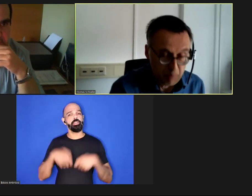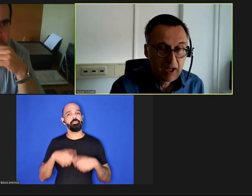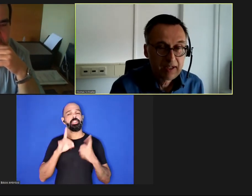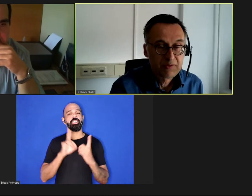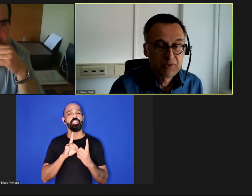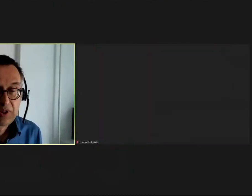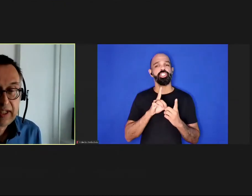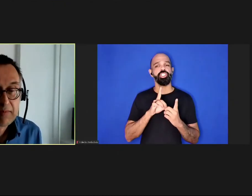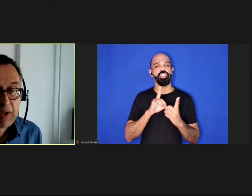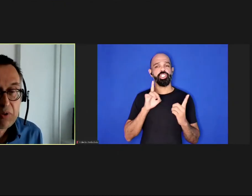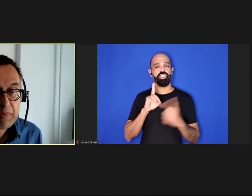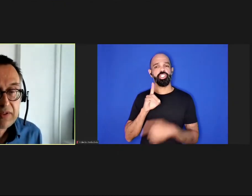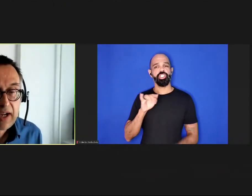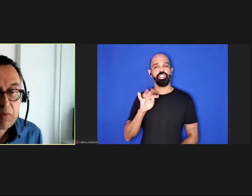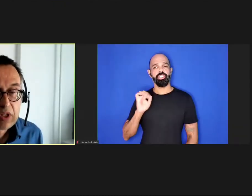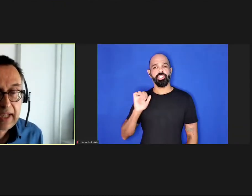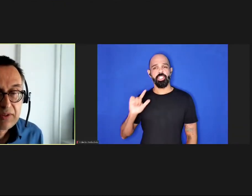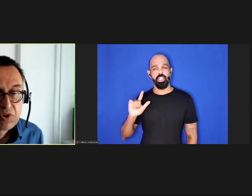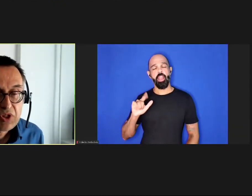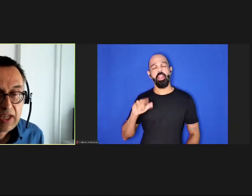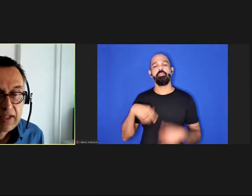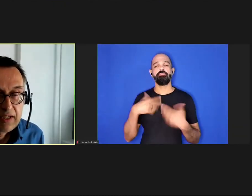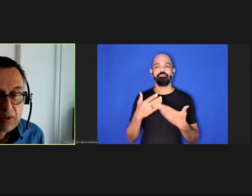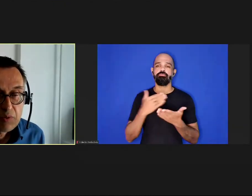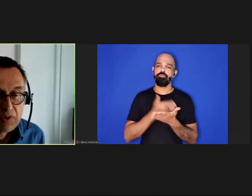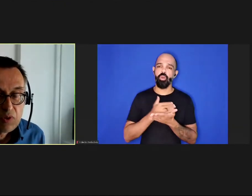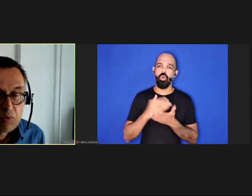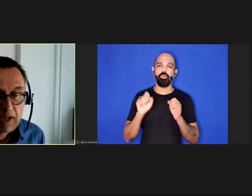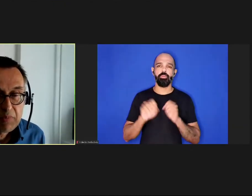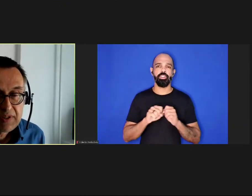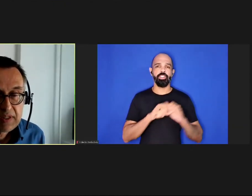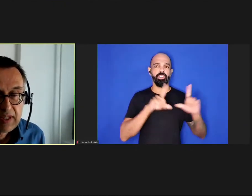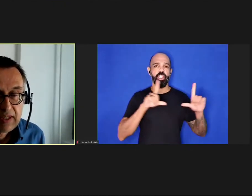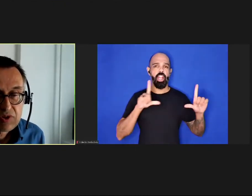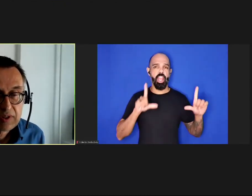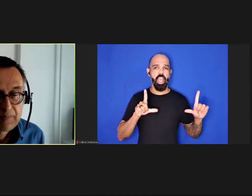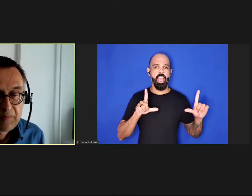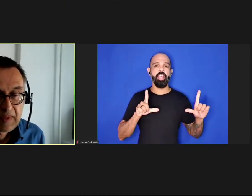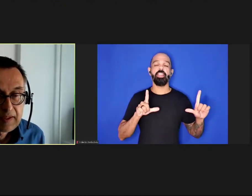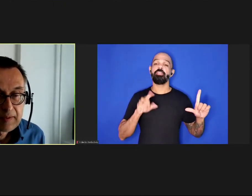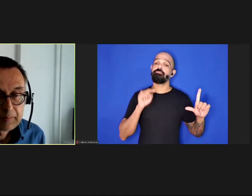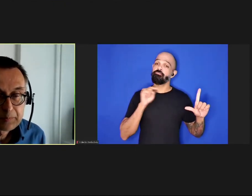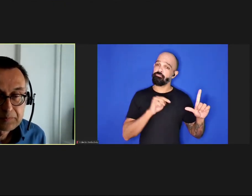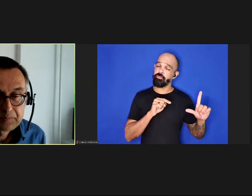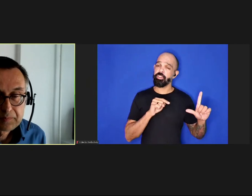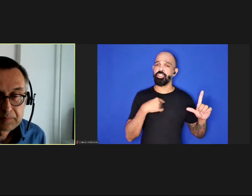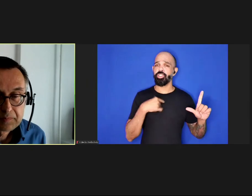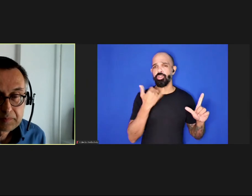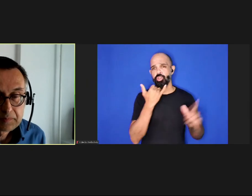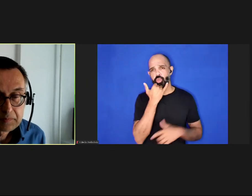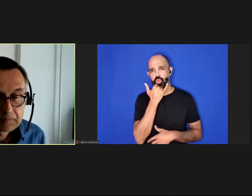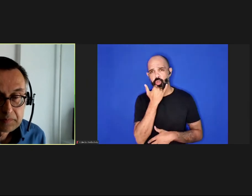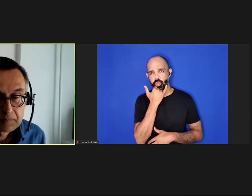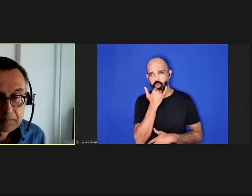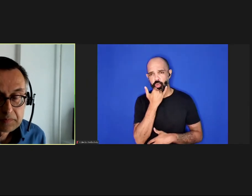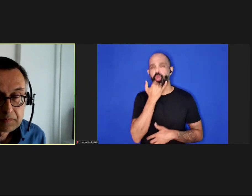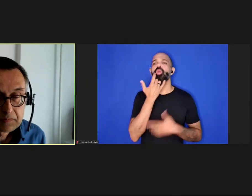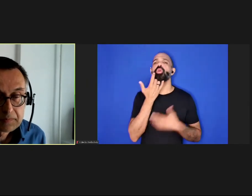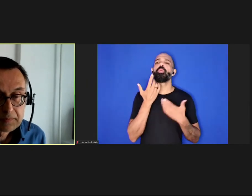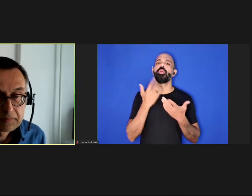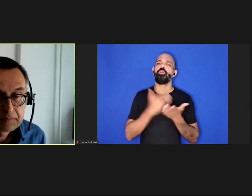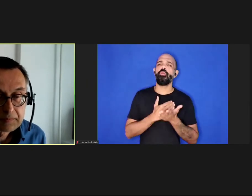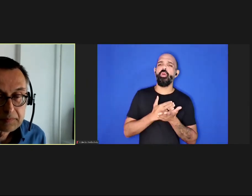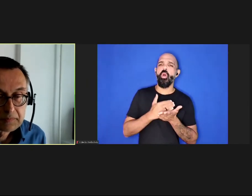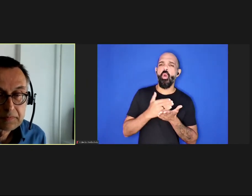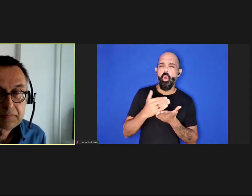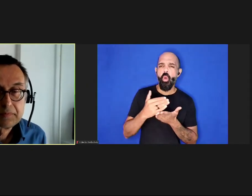tentar, então, dar início aos meus slides. Eu peço desculpas agora, eu vou só pedir um minuto para iniciar o compartilhamento da